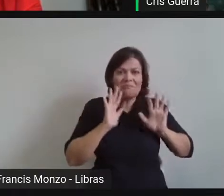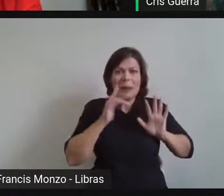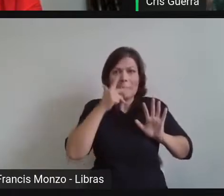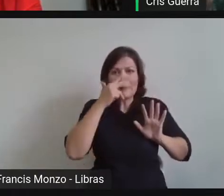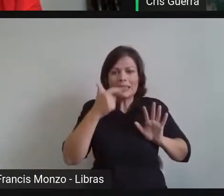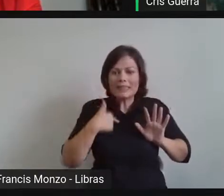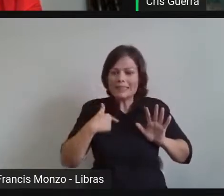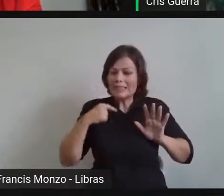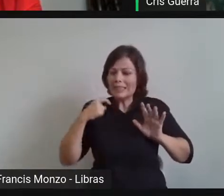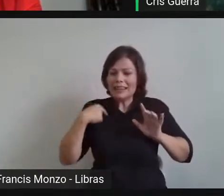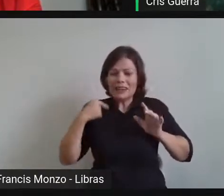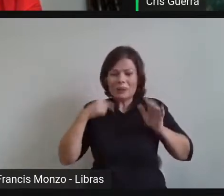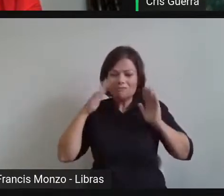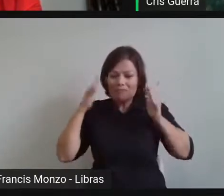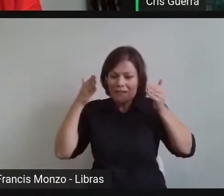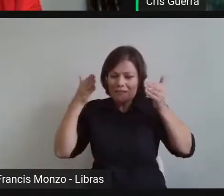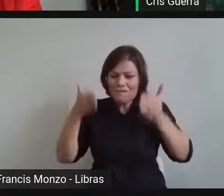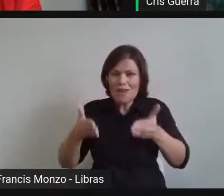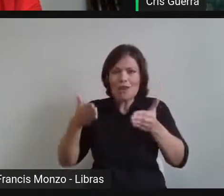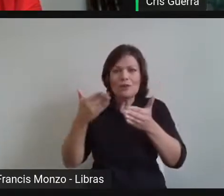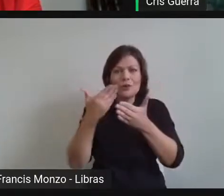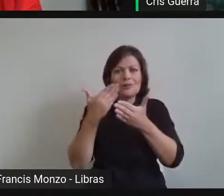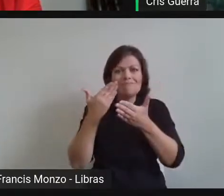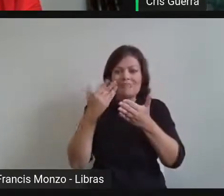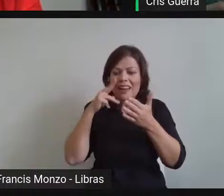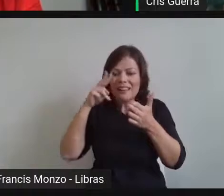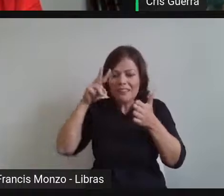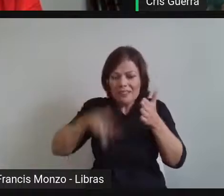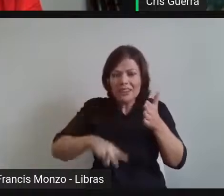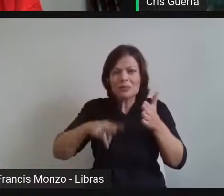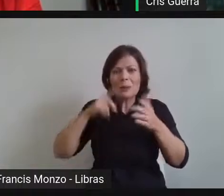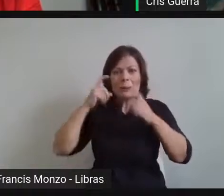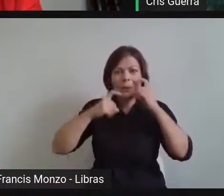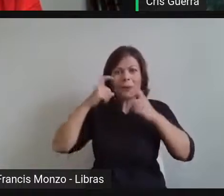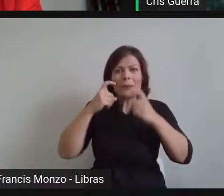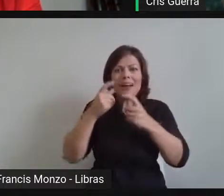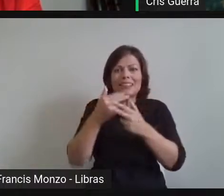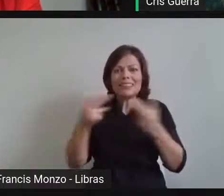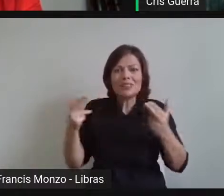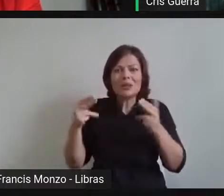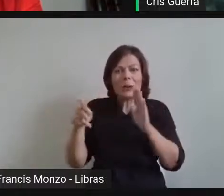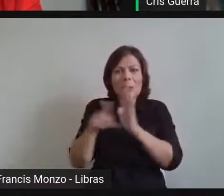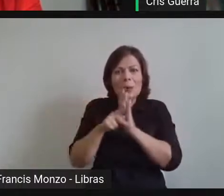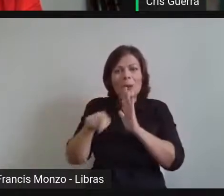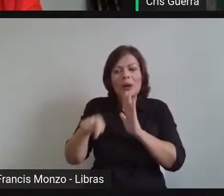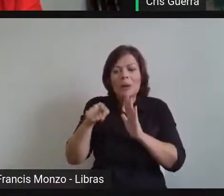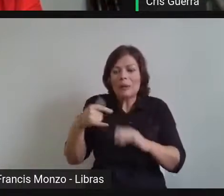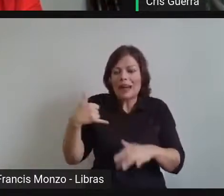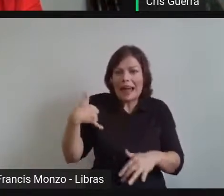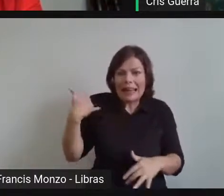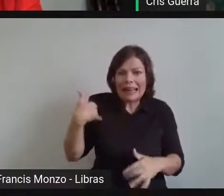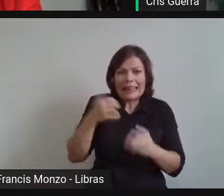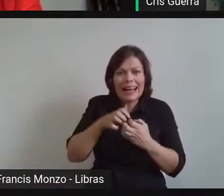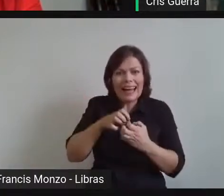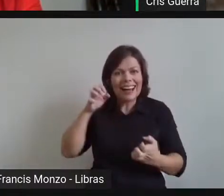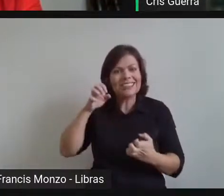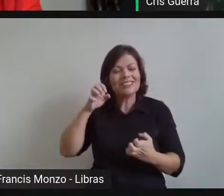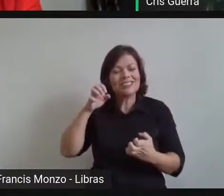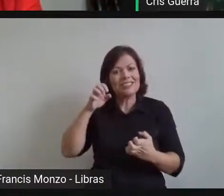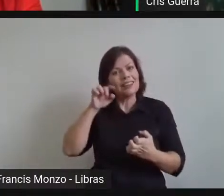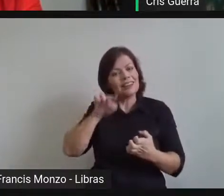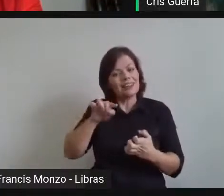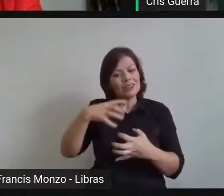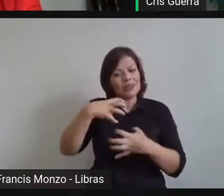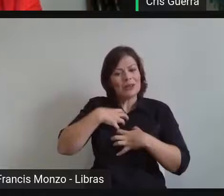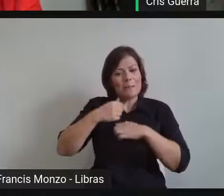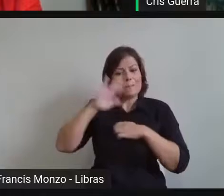coisa bacana que tá me trazendo. Aí eu não vou dizer assim, tá me deixando mais jovem, tá me deixando mais vital, tá me deixando mais